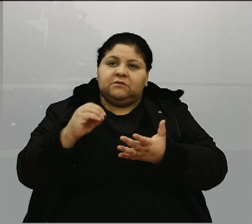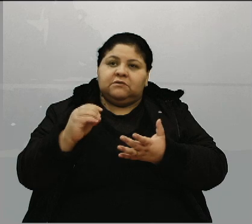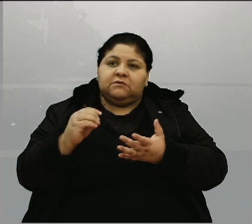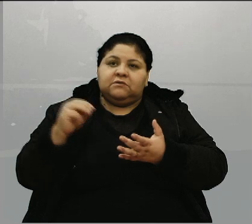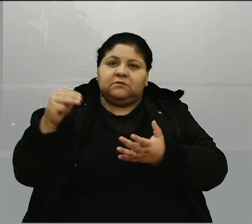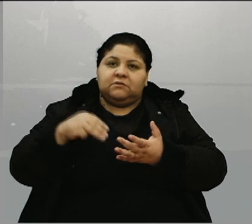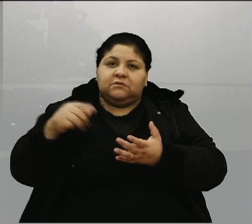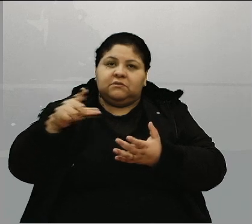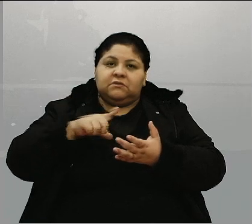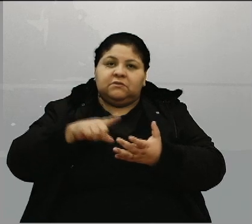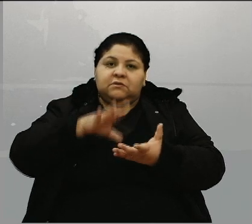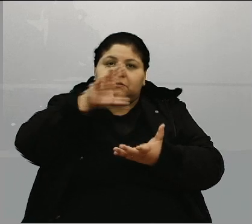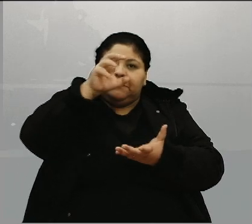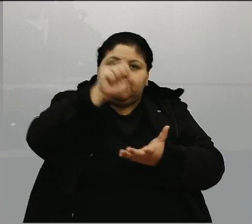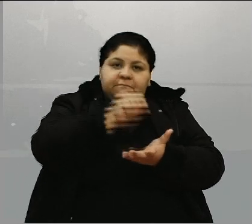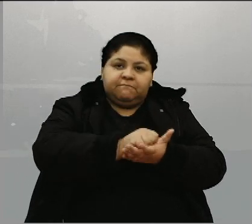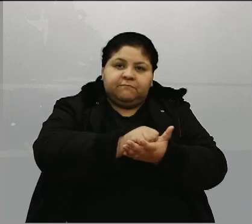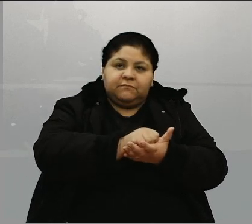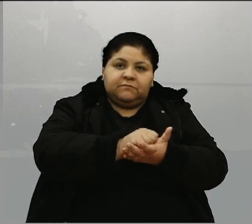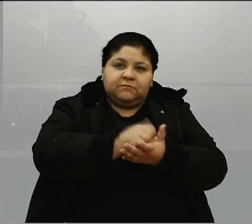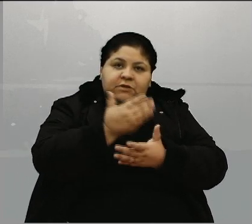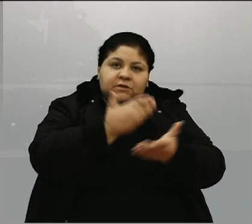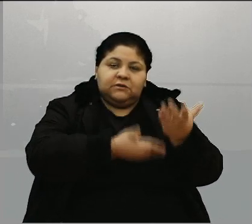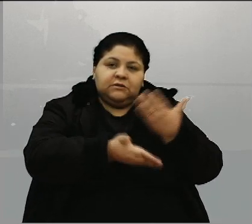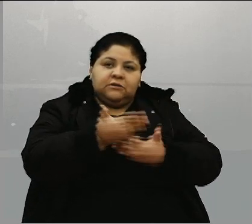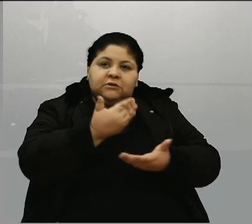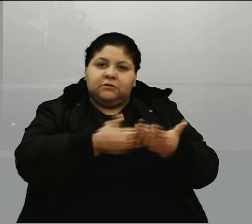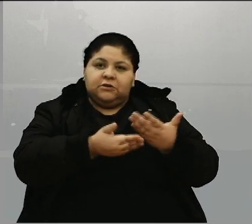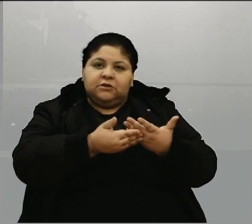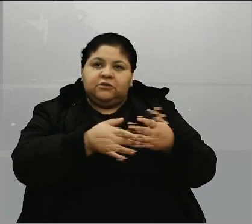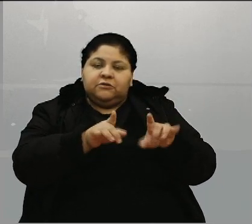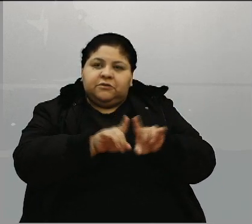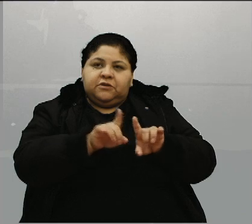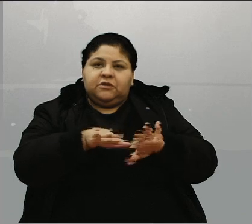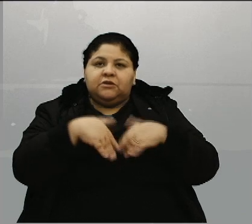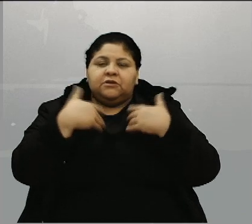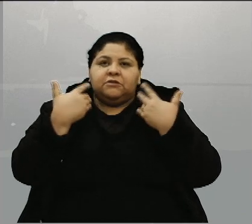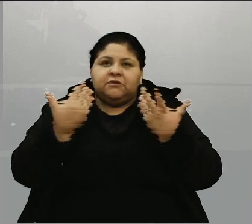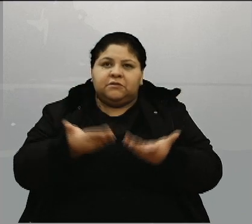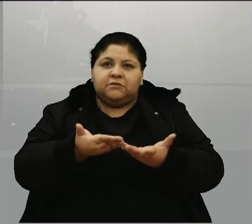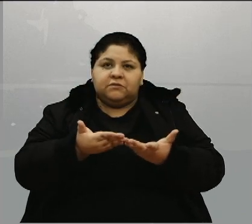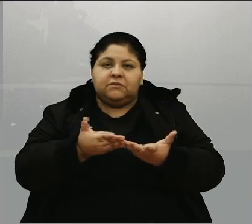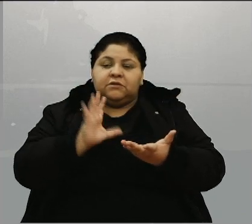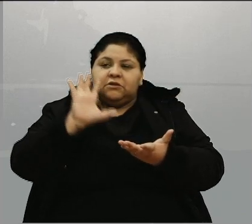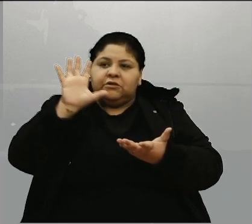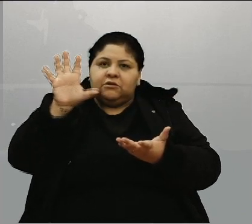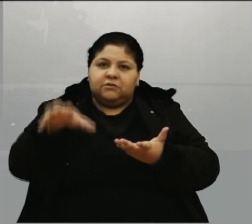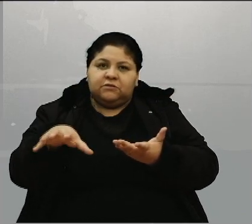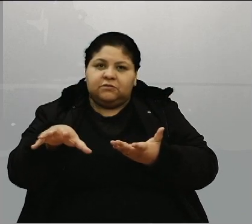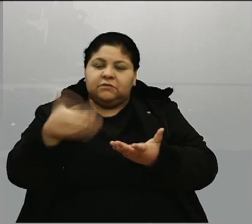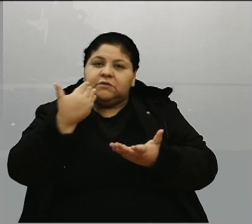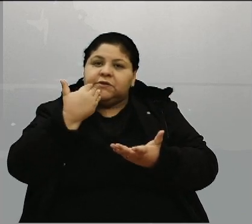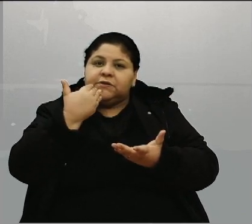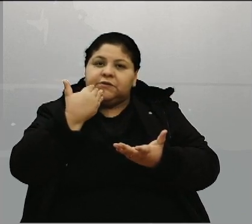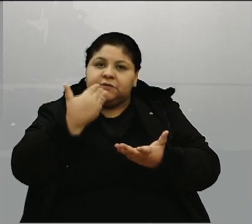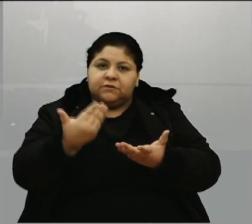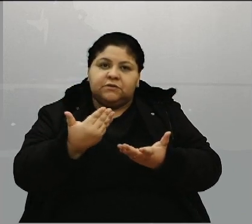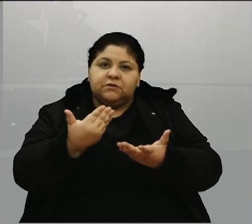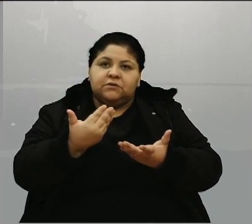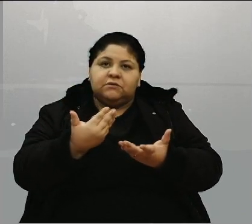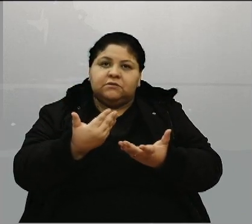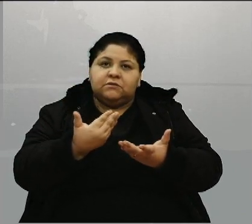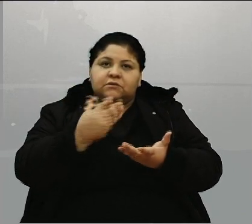envolve um cadastro e triagem. Então estes órgãos estão solicitando porque está tendo